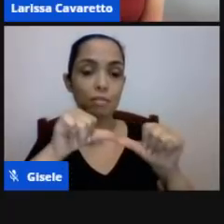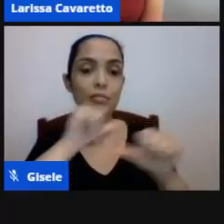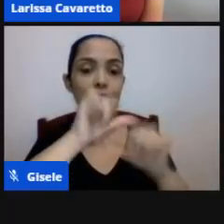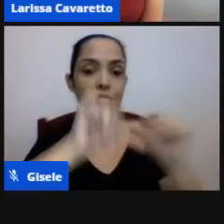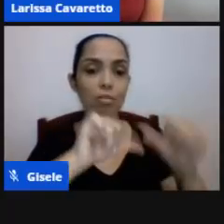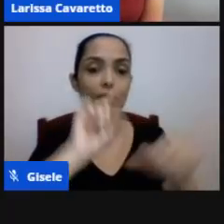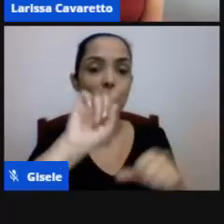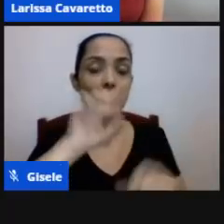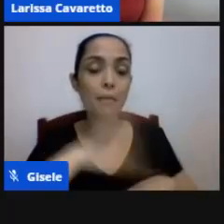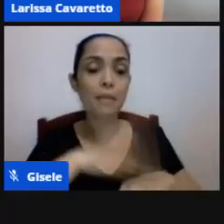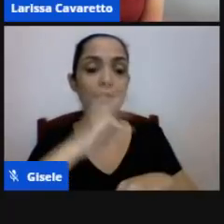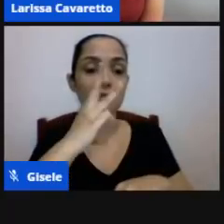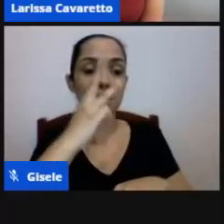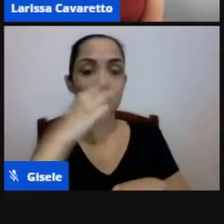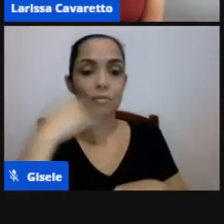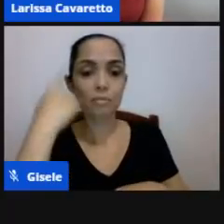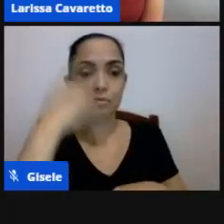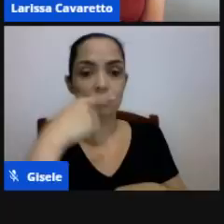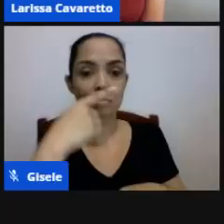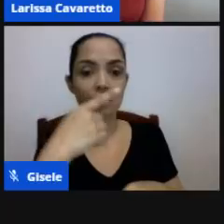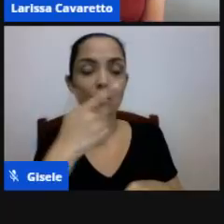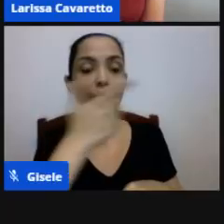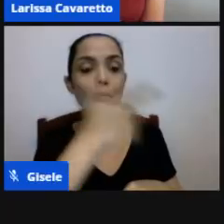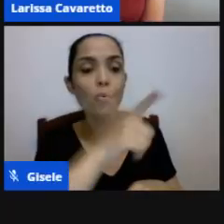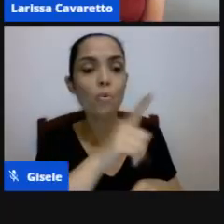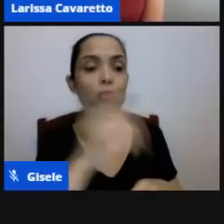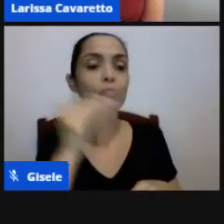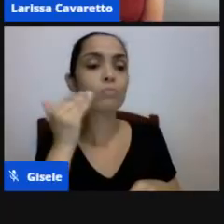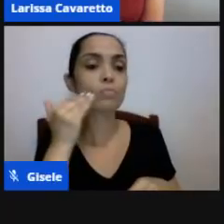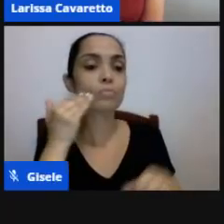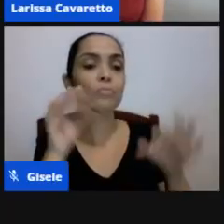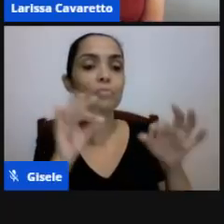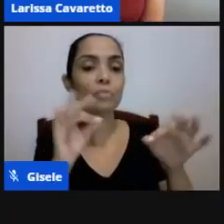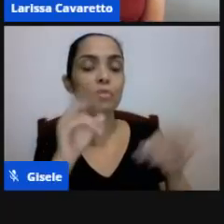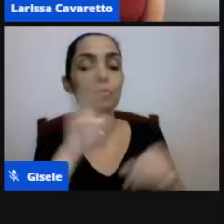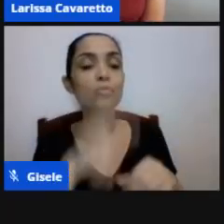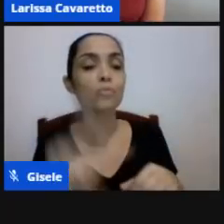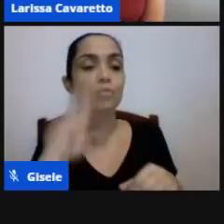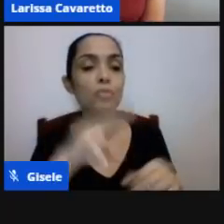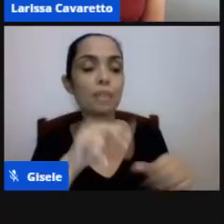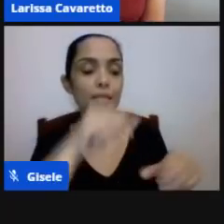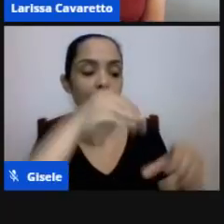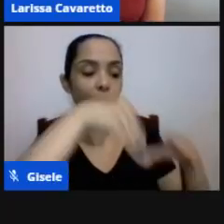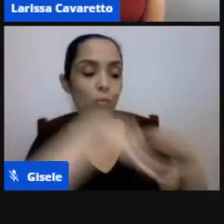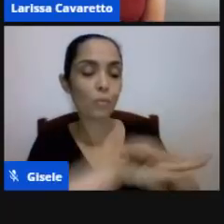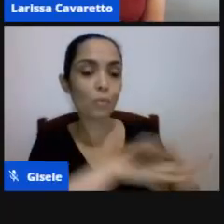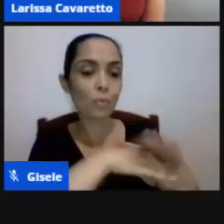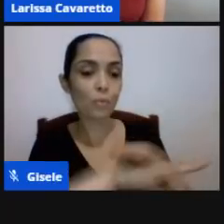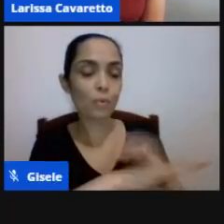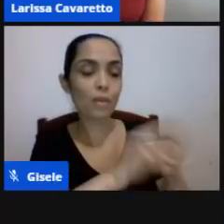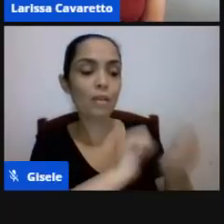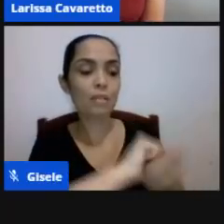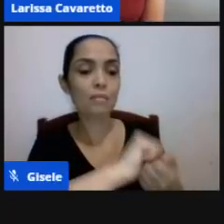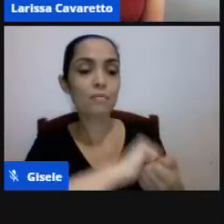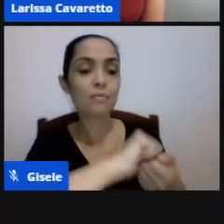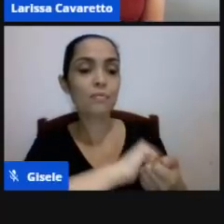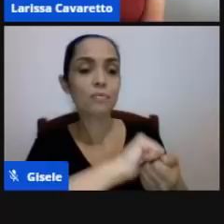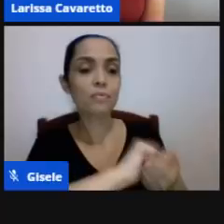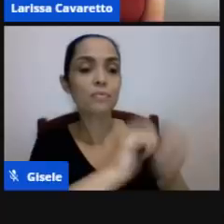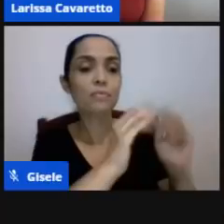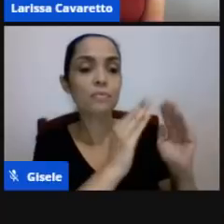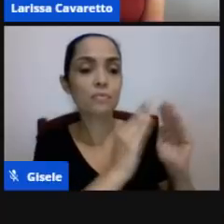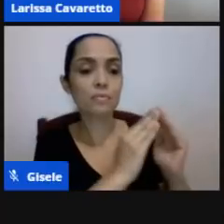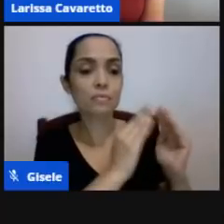período. Além disso, leve um outro saquinho para colocar as máscaras usadas para que você possa lavá-las em casa